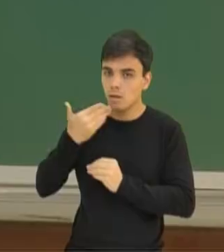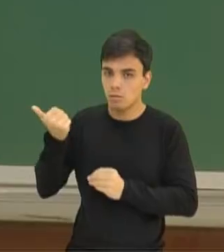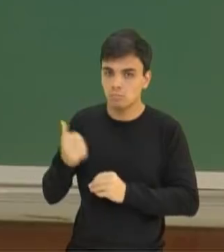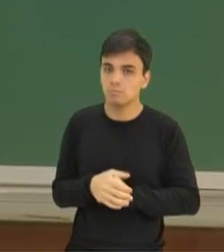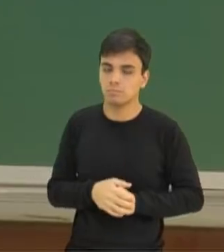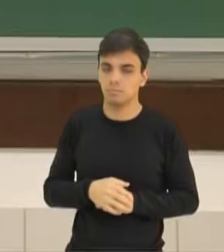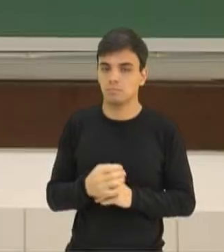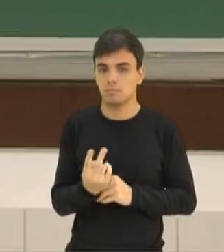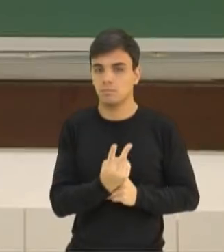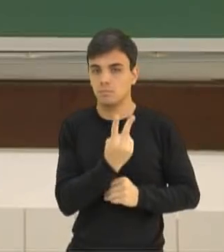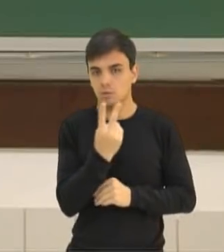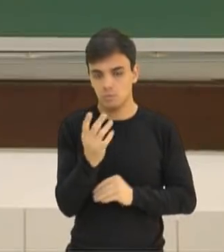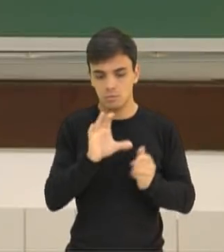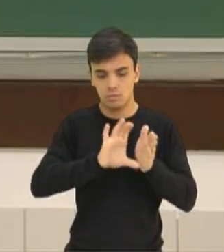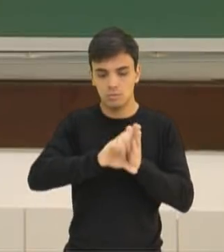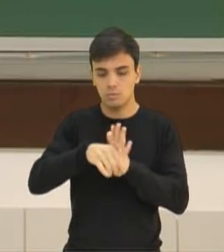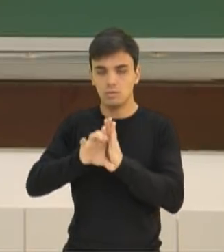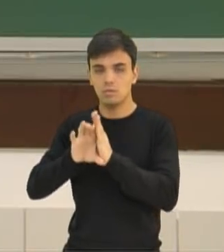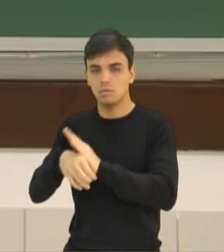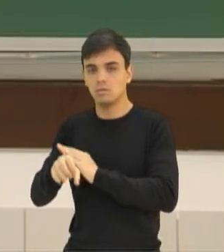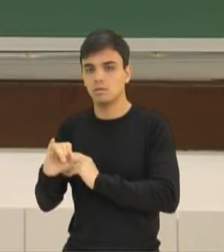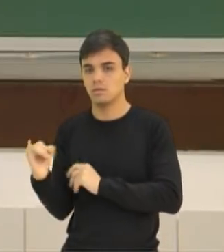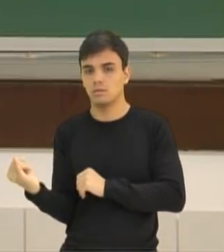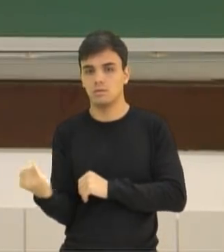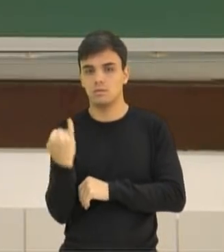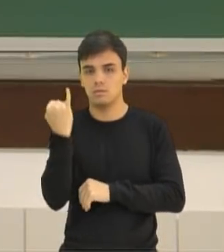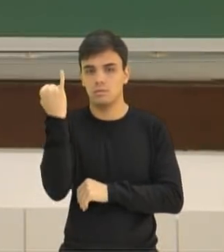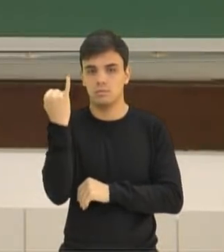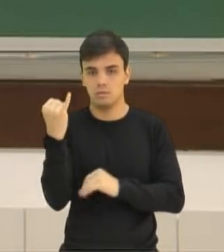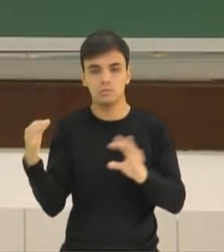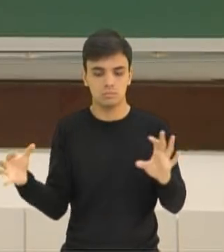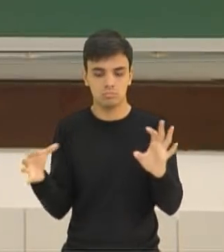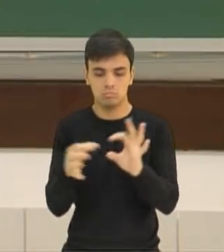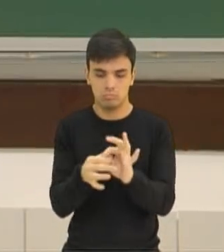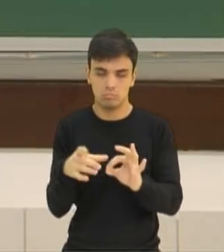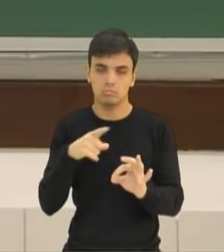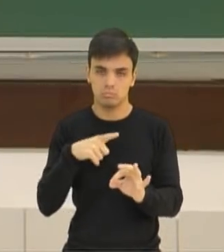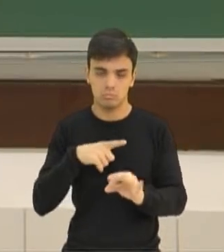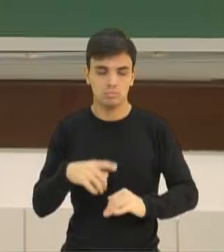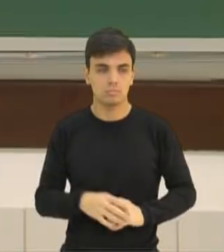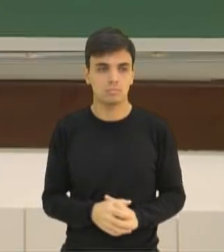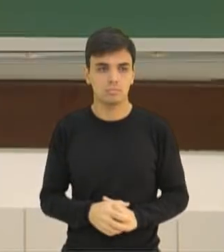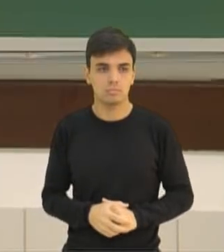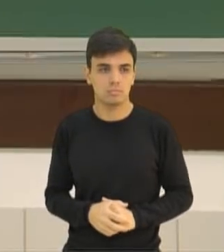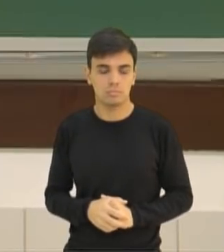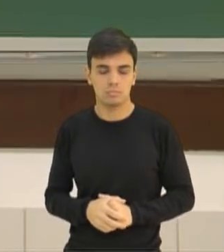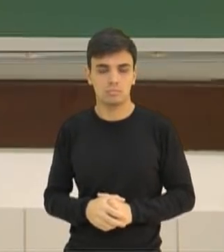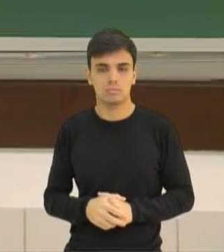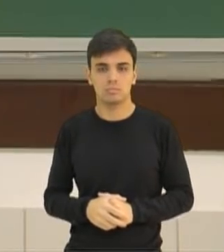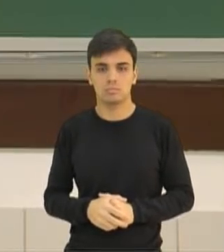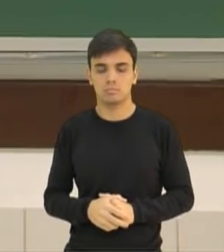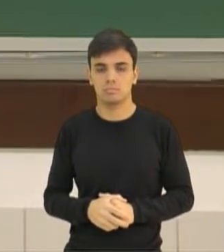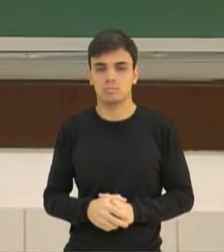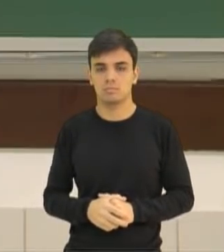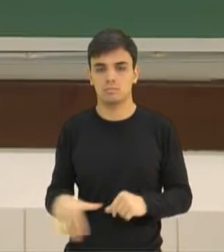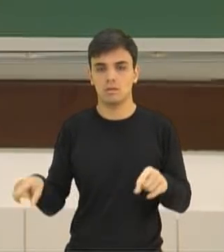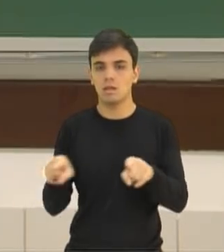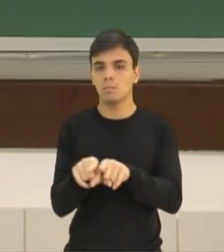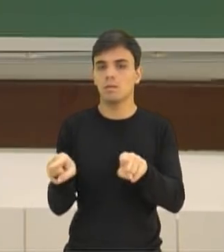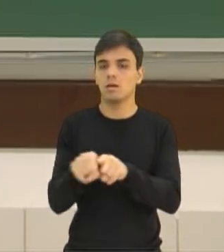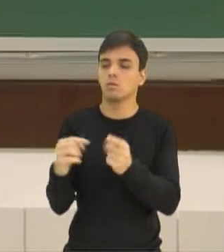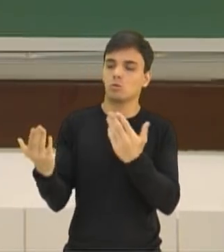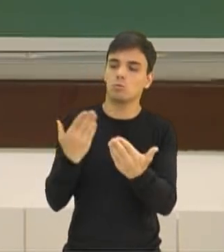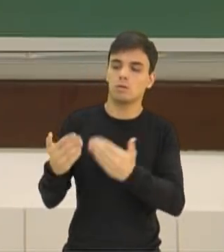dois conceitos são bem importantes e, de certo modo, estão interligados. Aí, comparando ali a região Norte